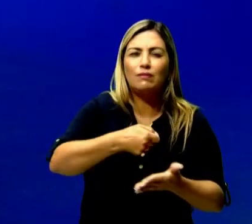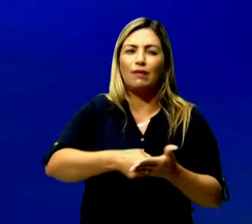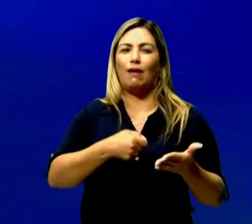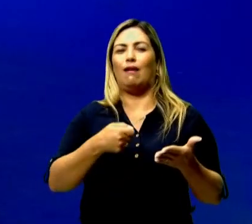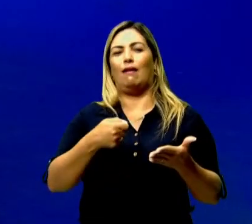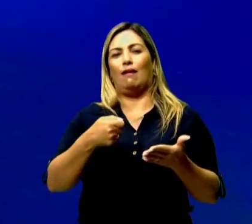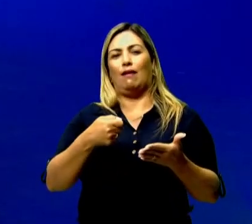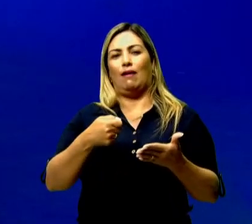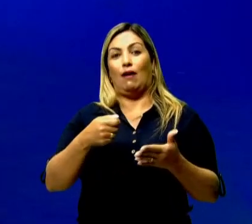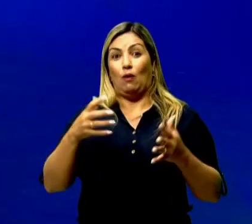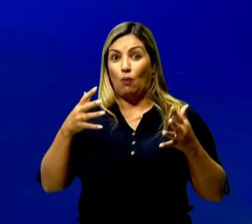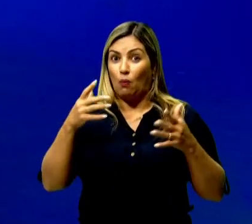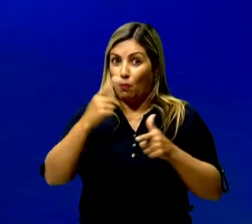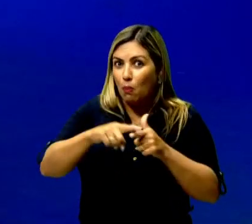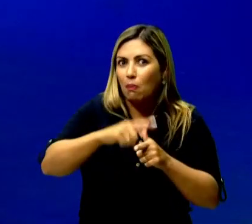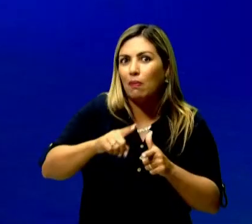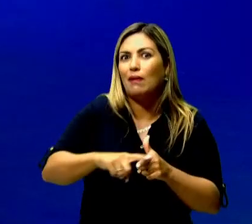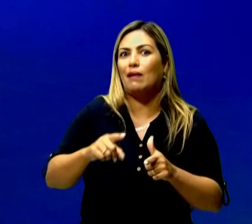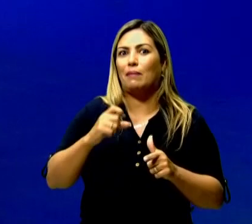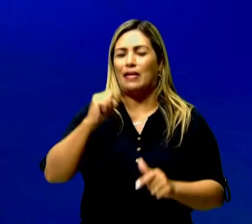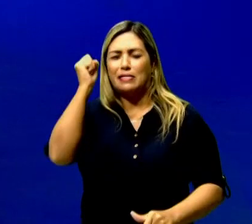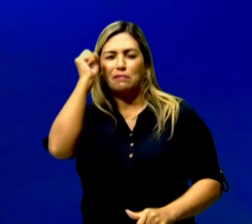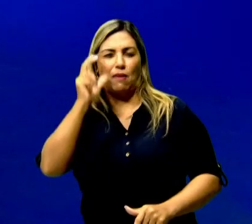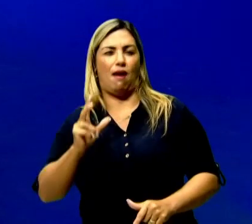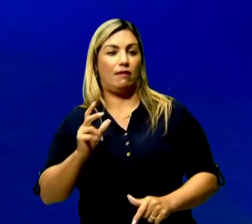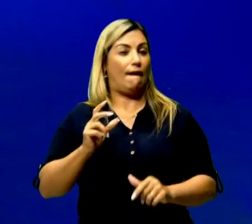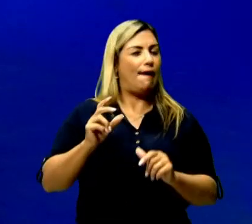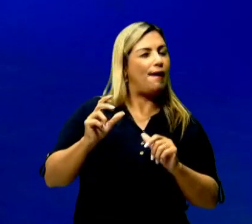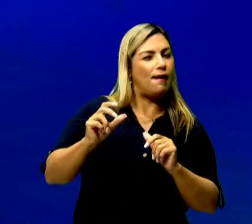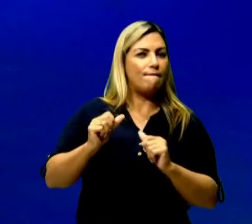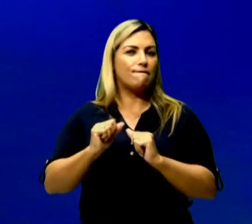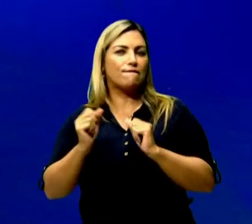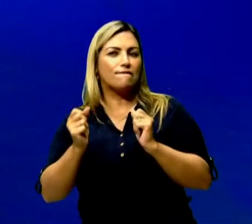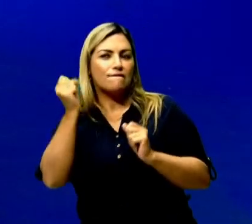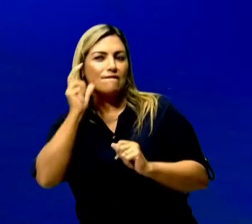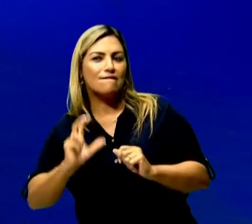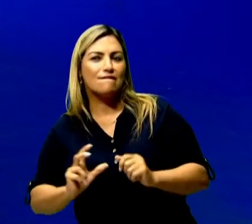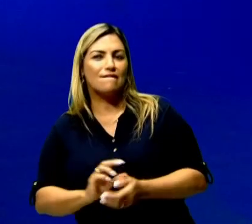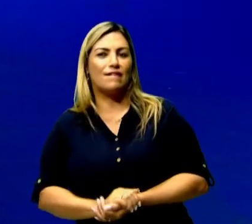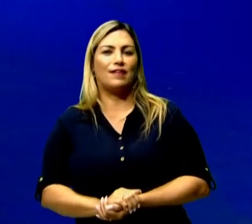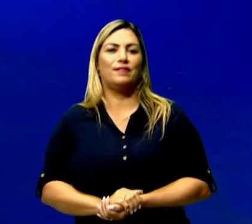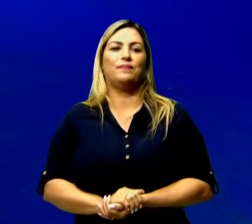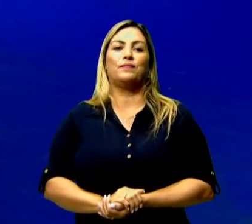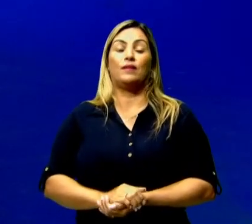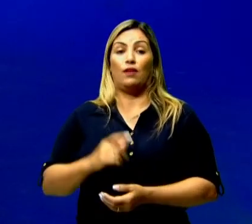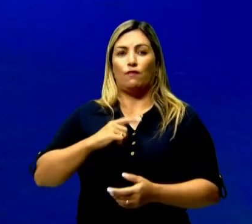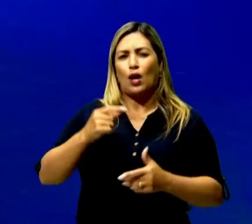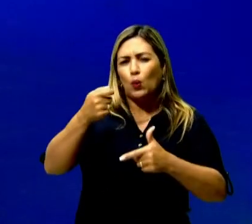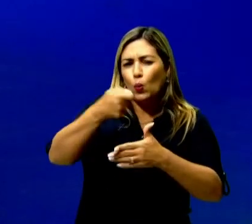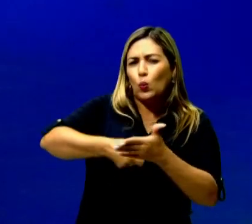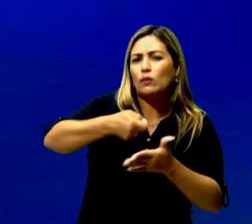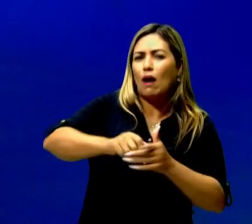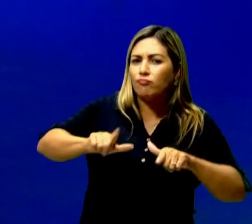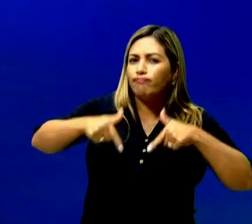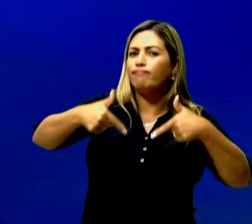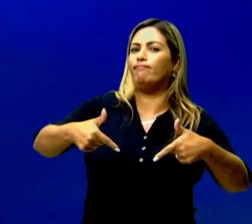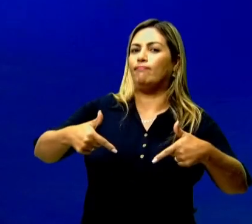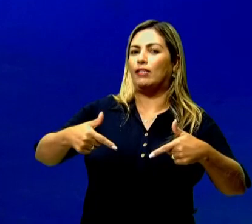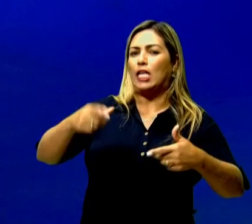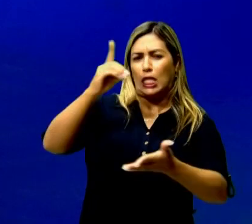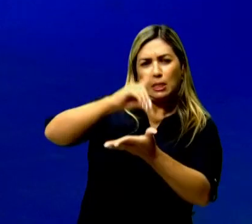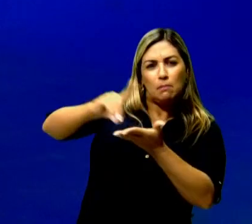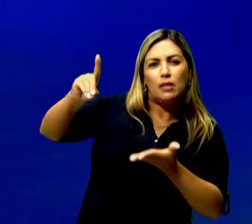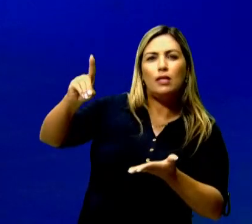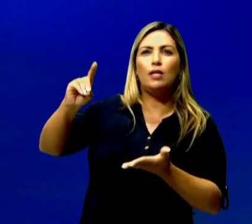conflito, é a sua esperteza, a sua astúcia. E eles vão enfrentar esse inimigo, ou uma situação